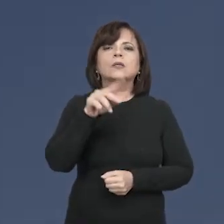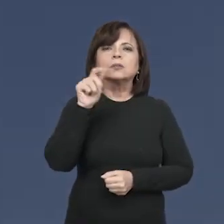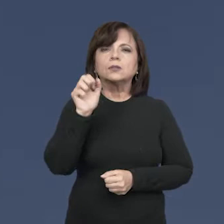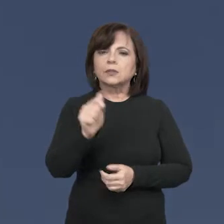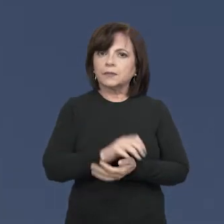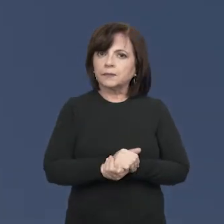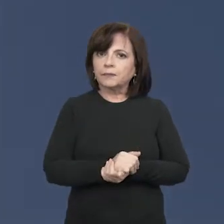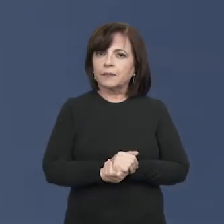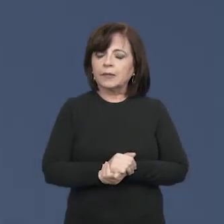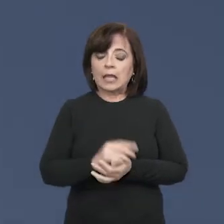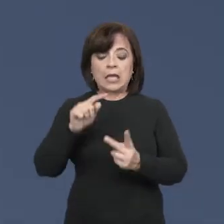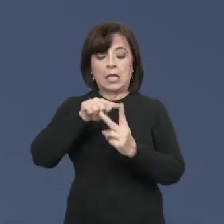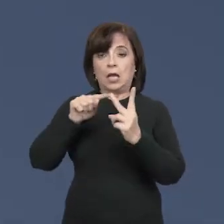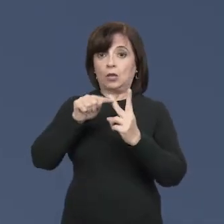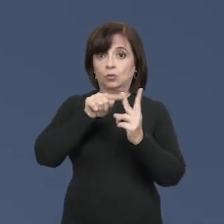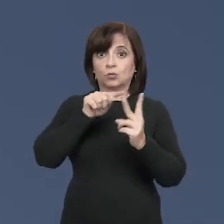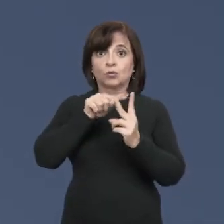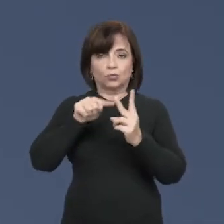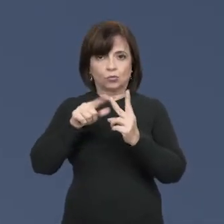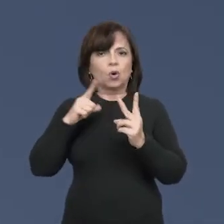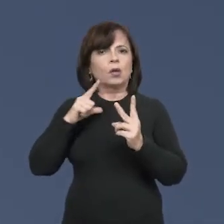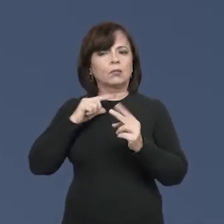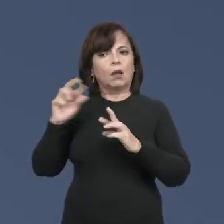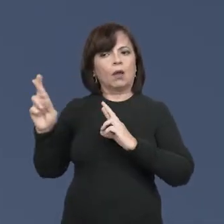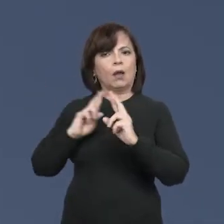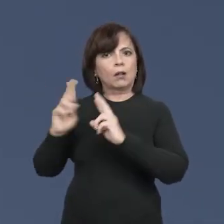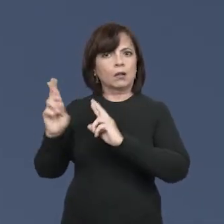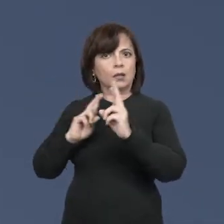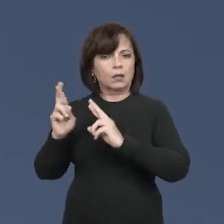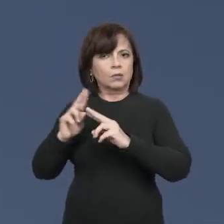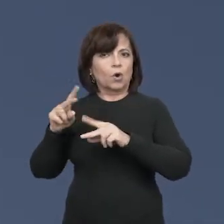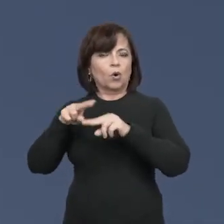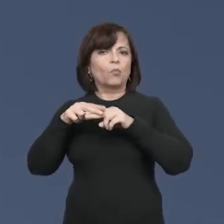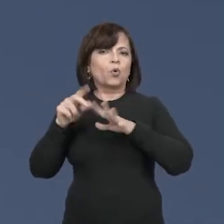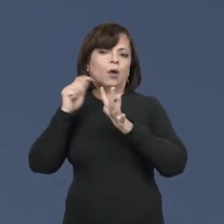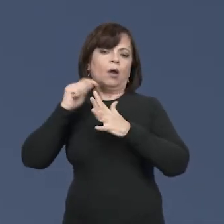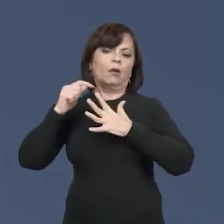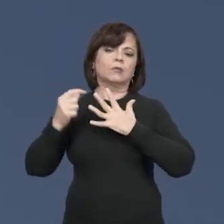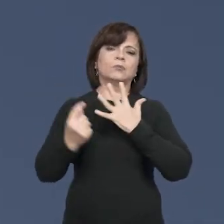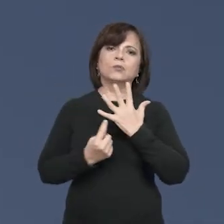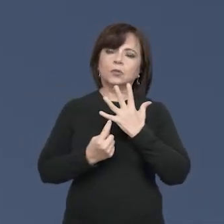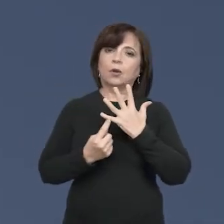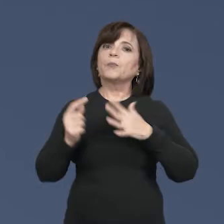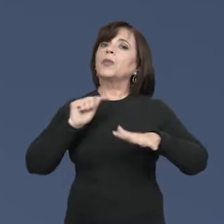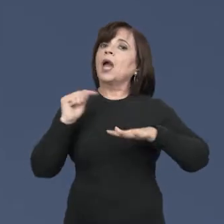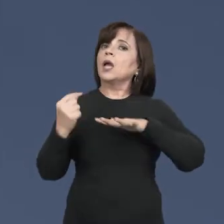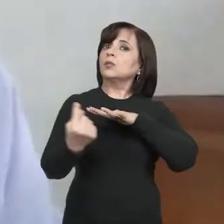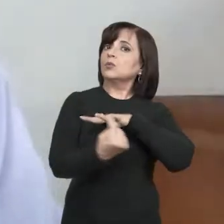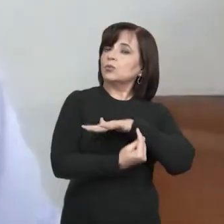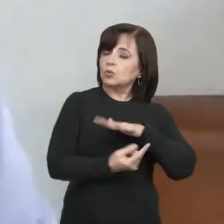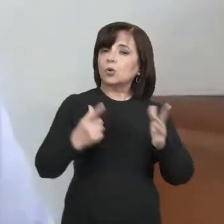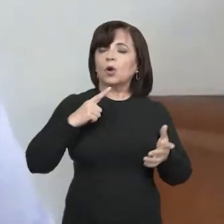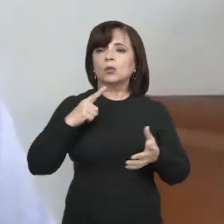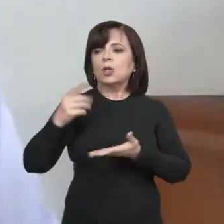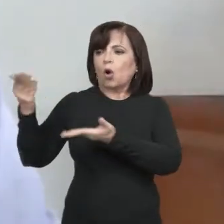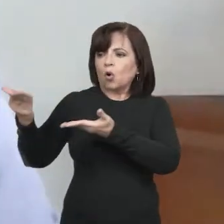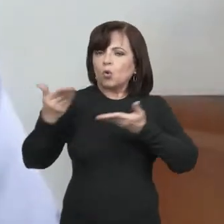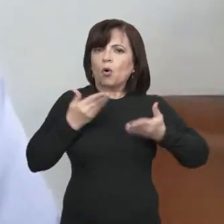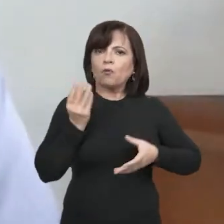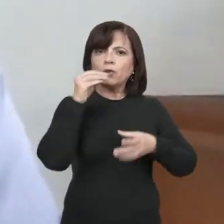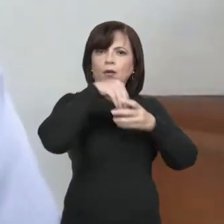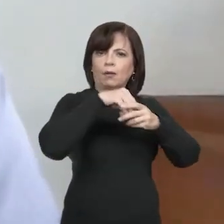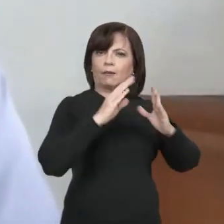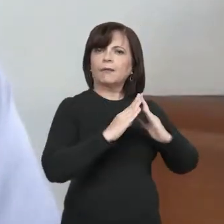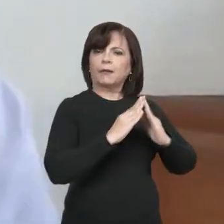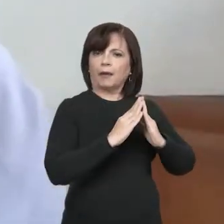2020. Gilmara e Brenda tinham um relacionamento por meio de redes sociais e Brenda convidou Gilmara e Kathleen para